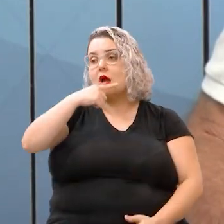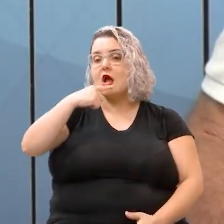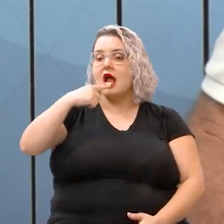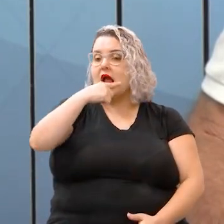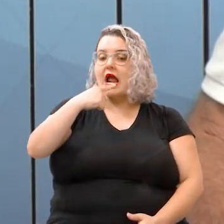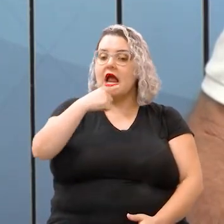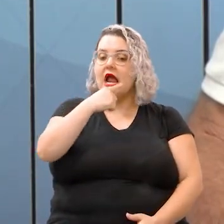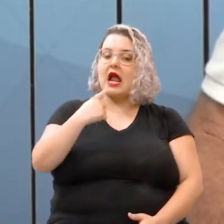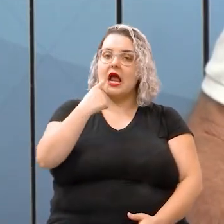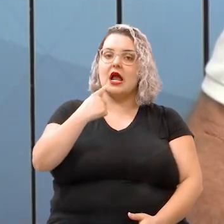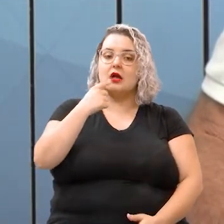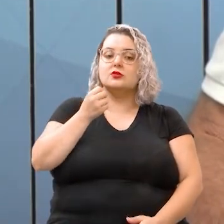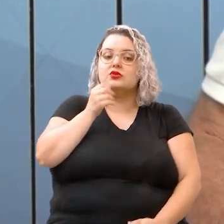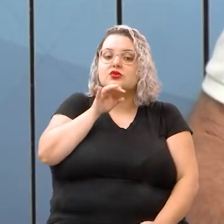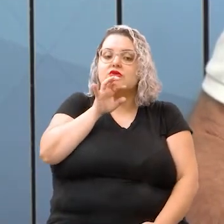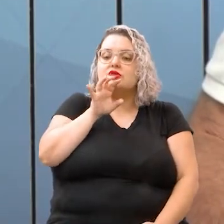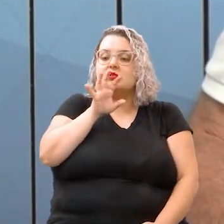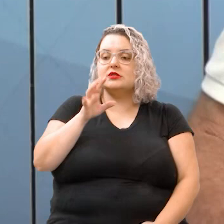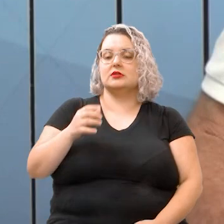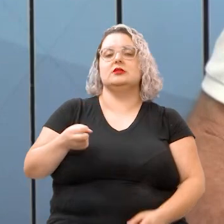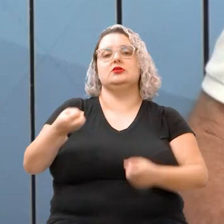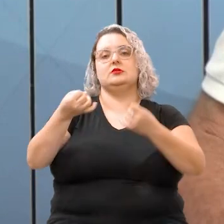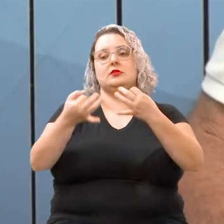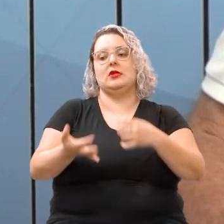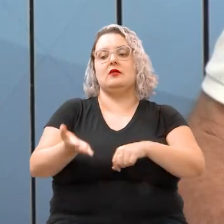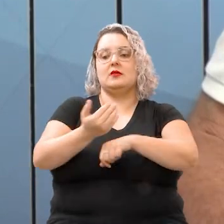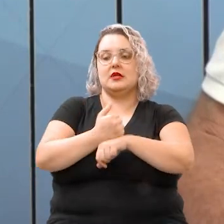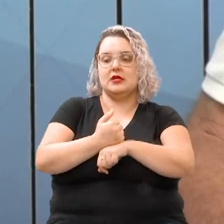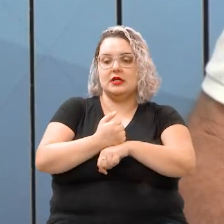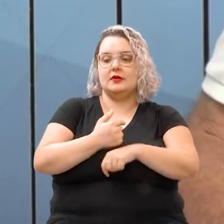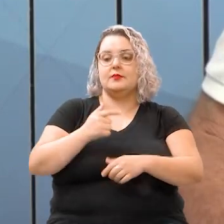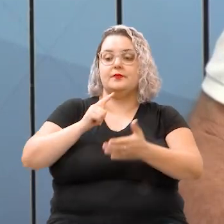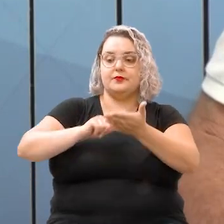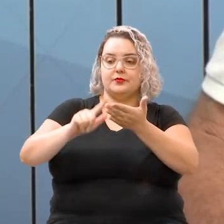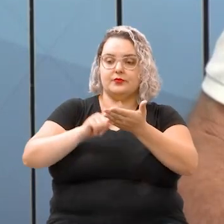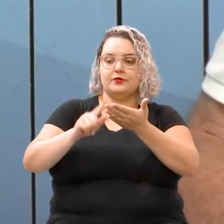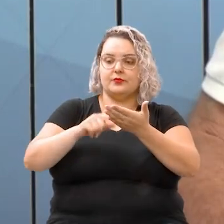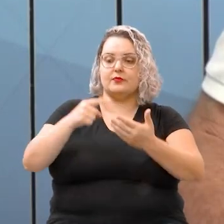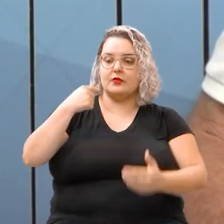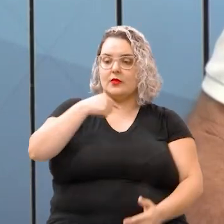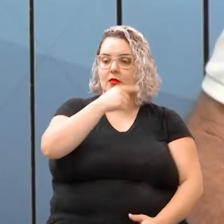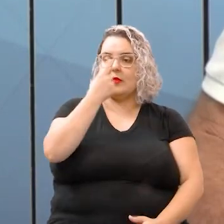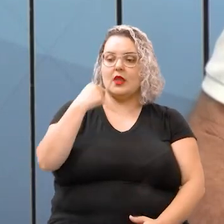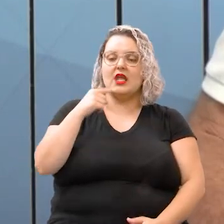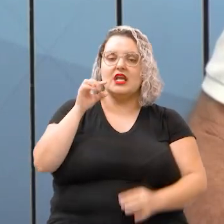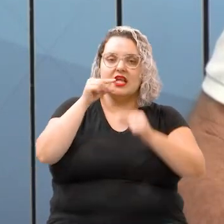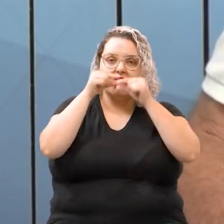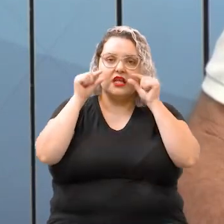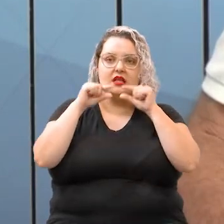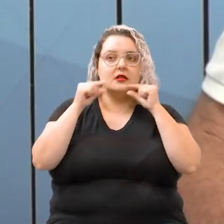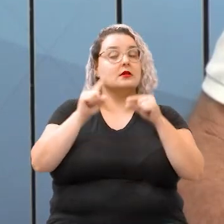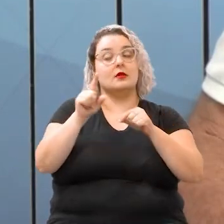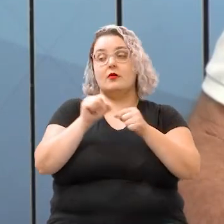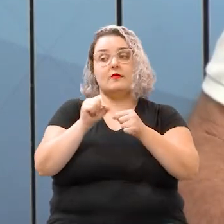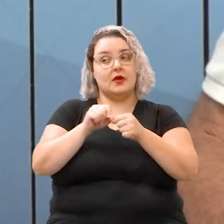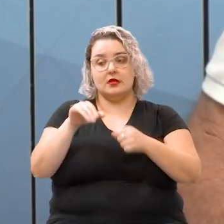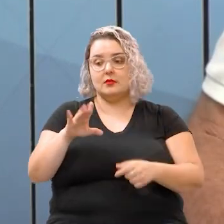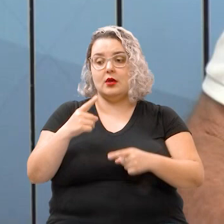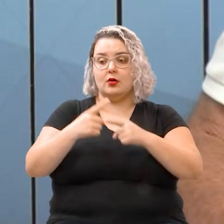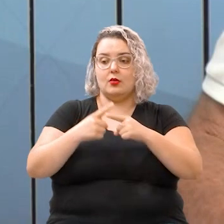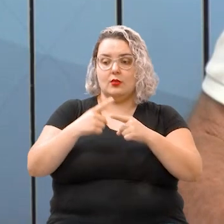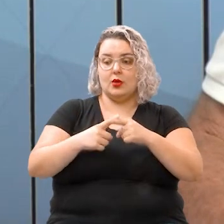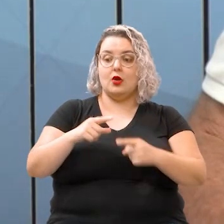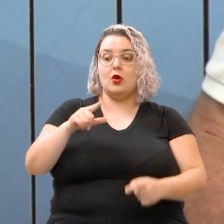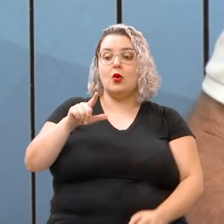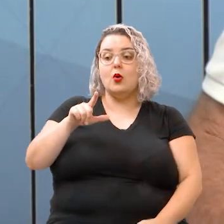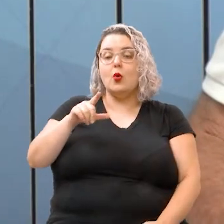dentinho quando nasce o dente, porque antigamente a gente orientava em relação à higiene do rolete gengival, mas isso a gente não faz mais, tá. Porque o